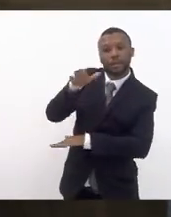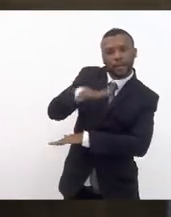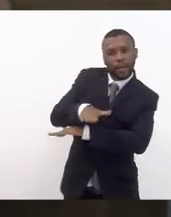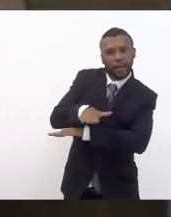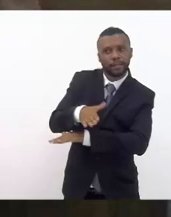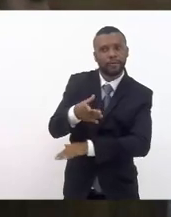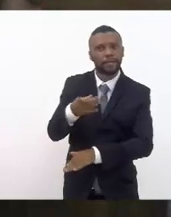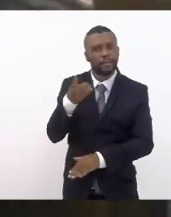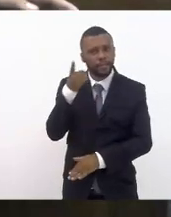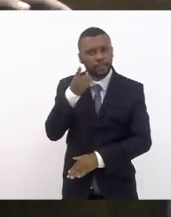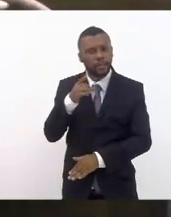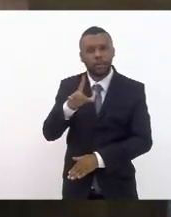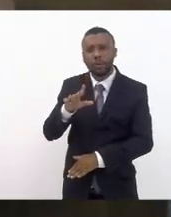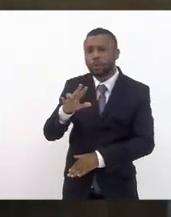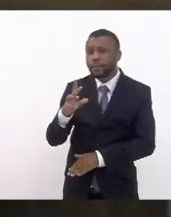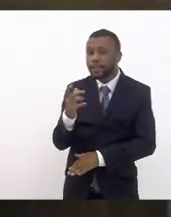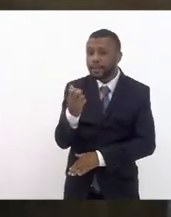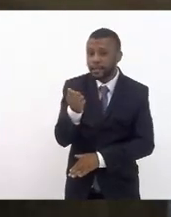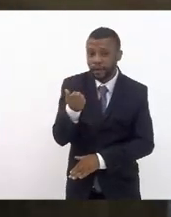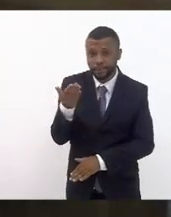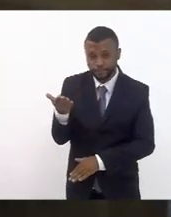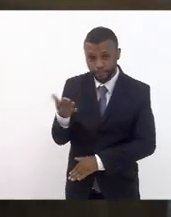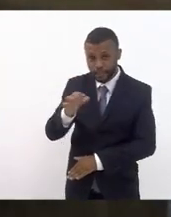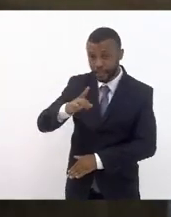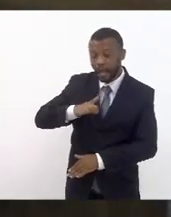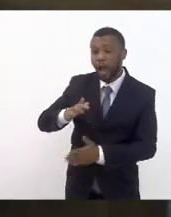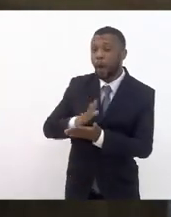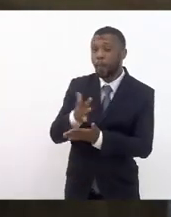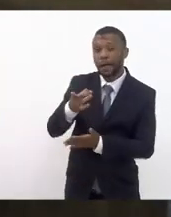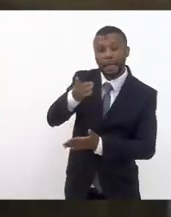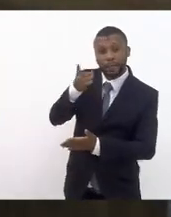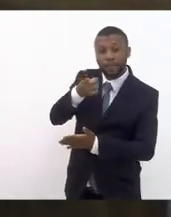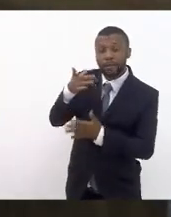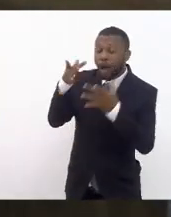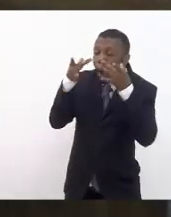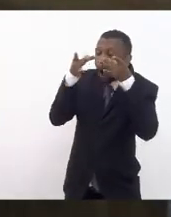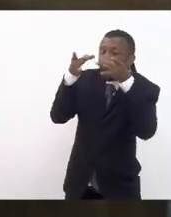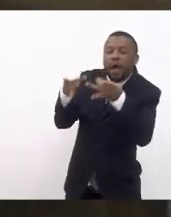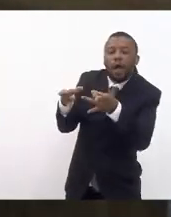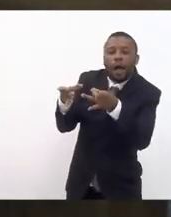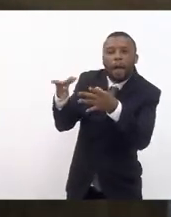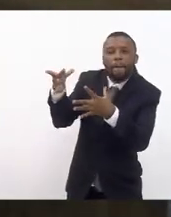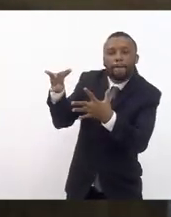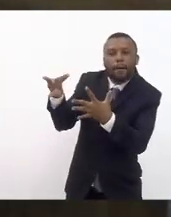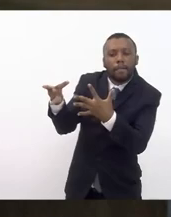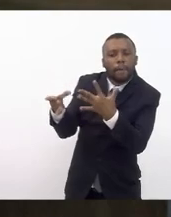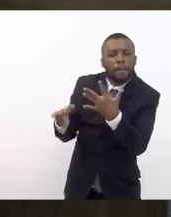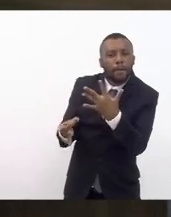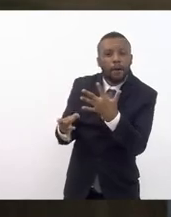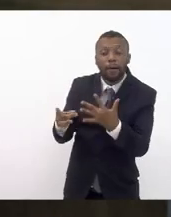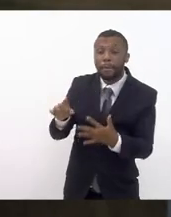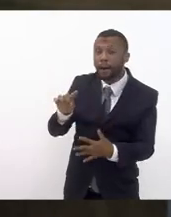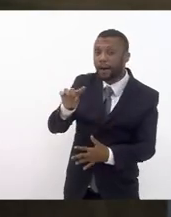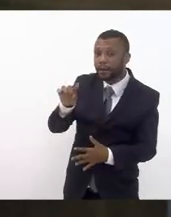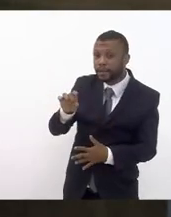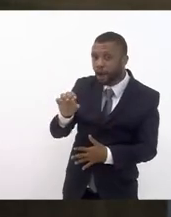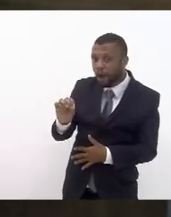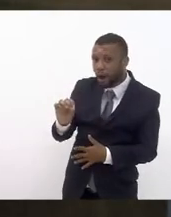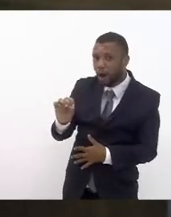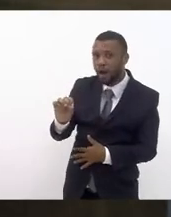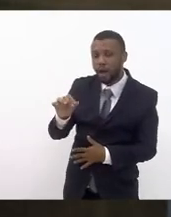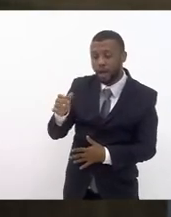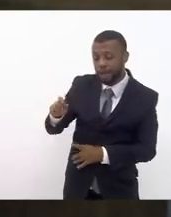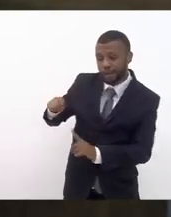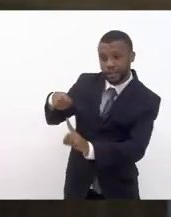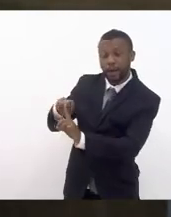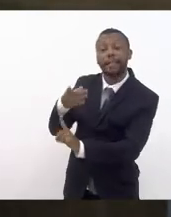Lucinha, se existe uma deputada que tem um olhar atento para a Zona Oeste do Rio de Janeiro, chama-se